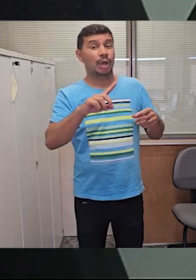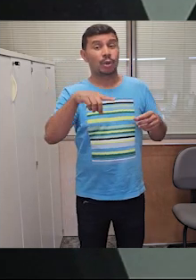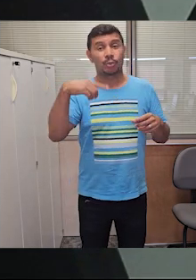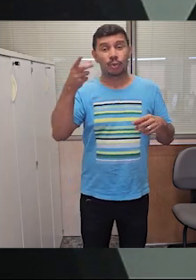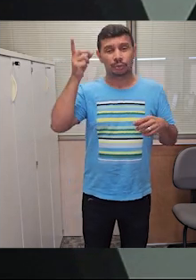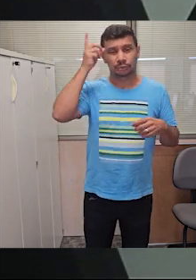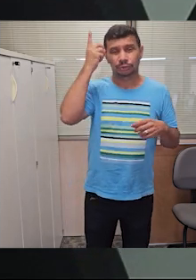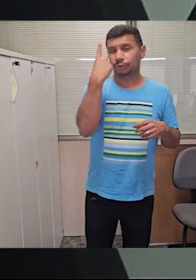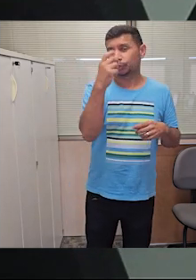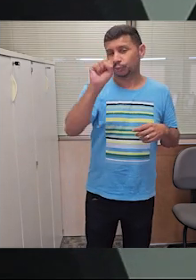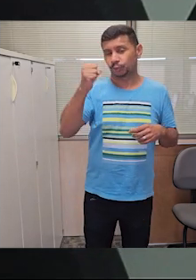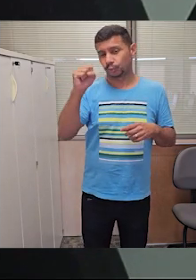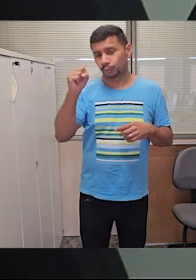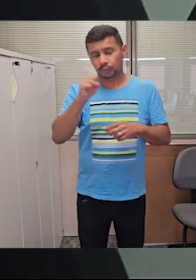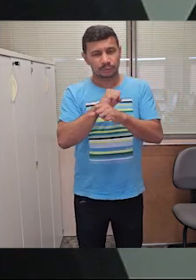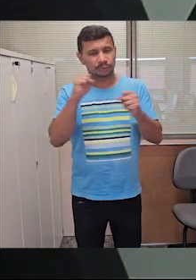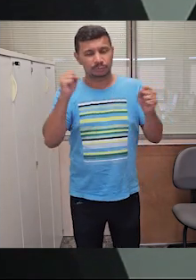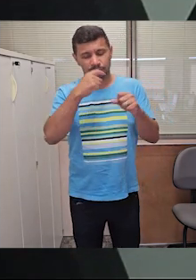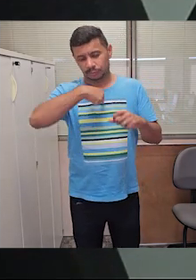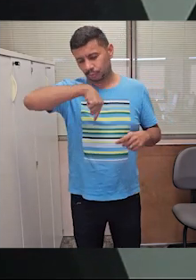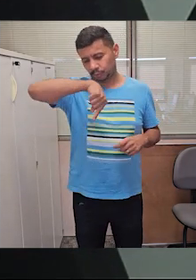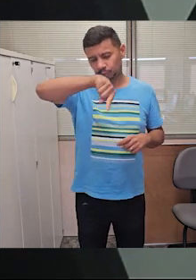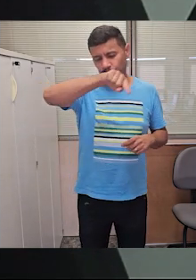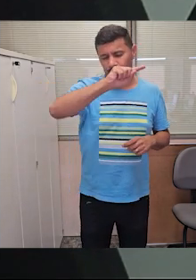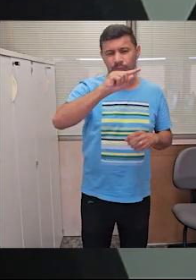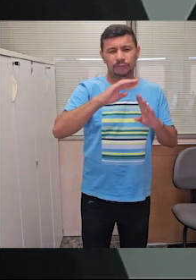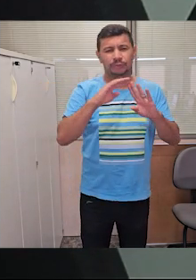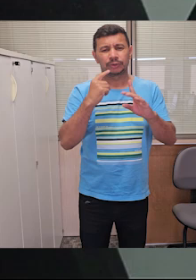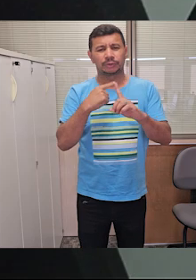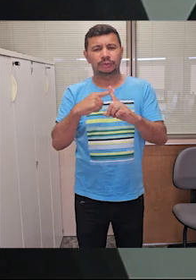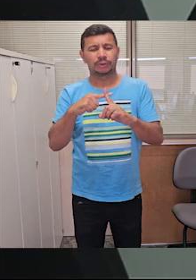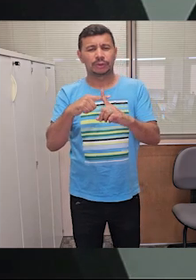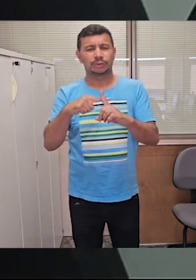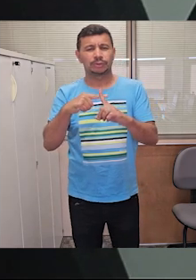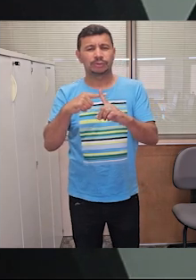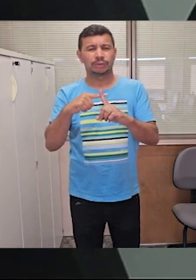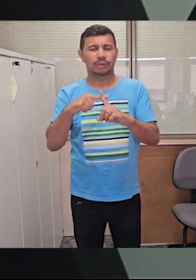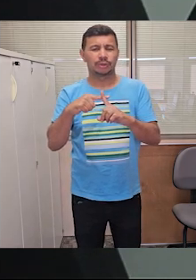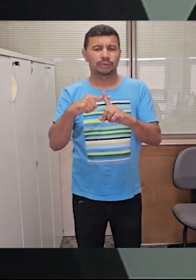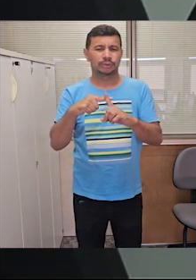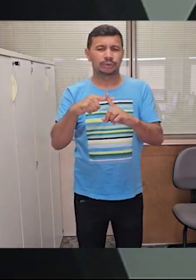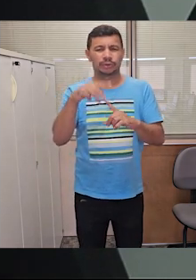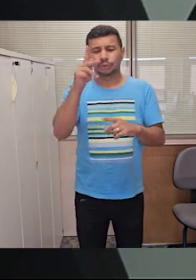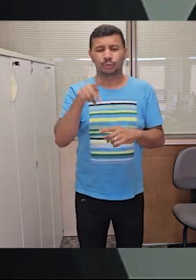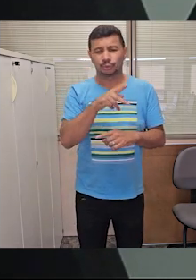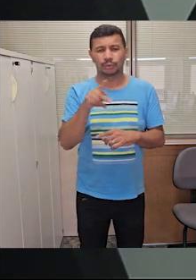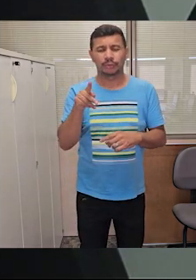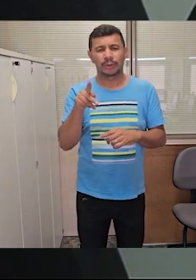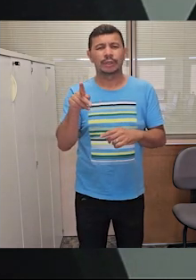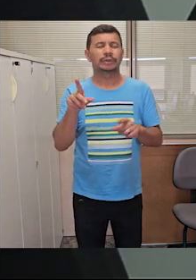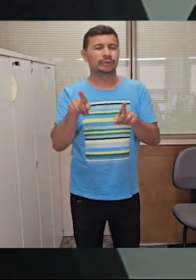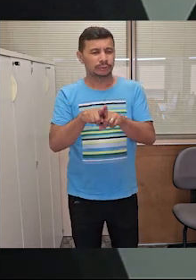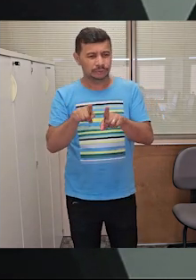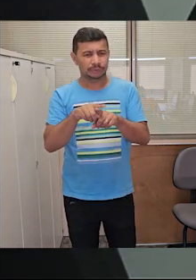manhã, a gente foi se reunir lá na Igreja Matriz, na sala de um seminário, ficava em